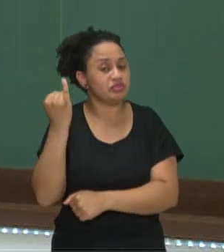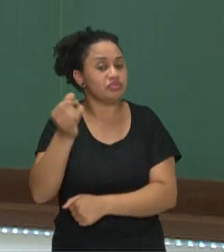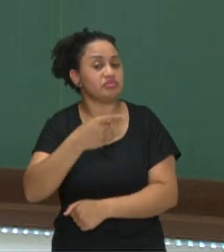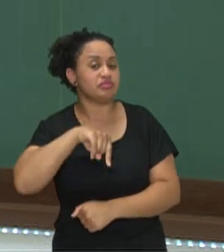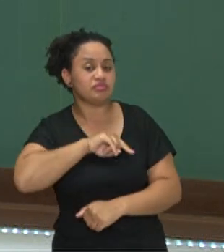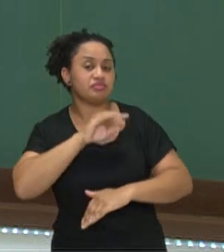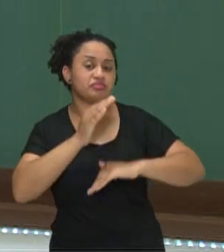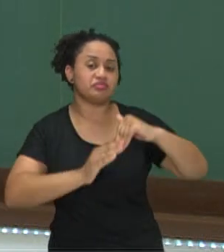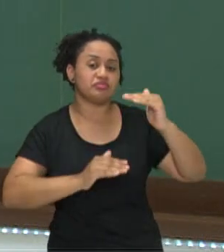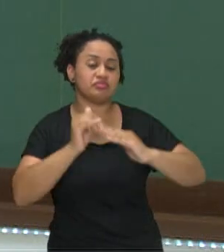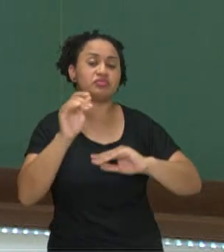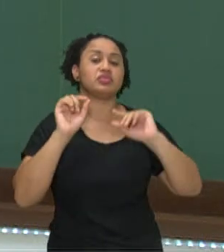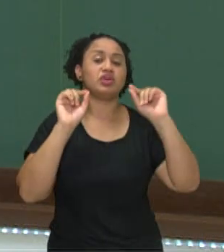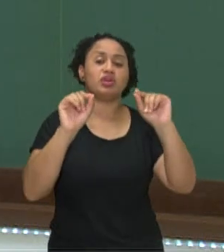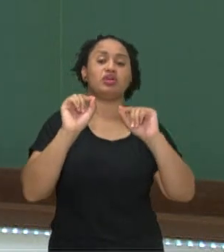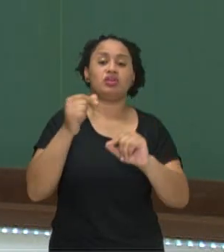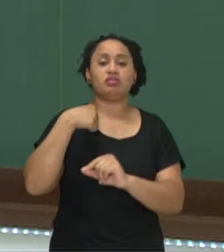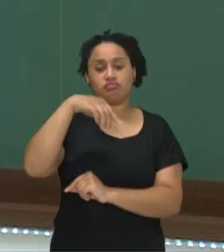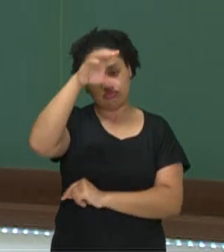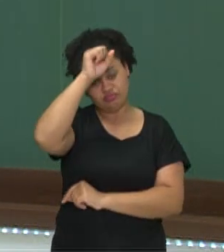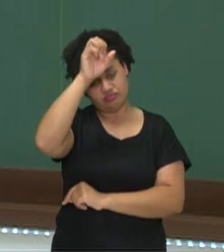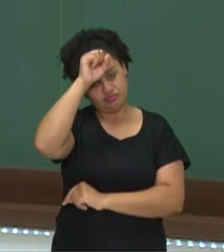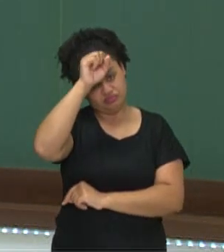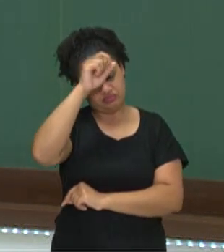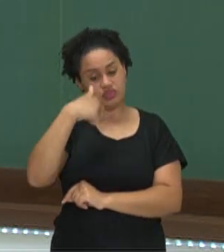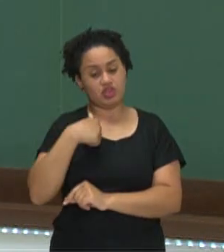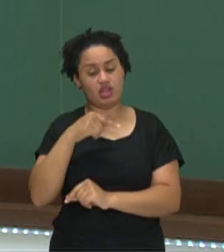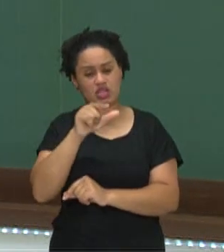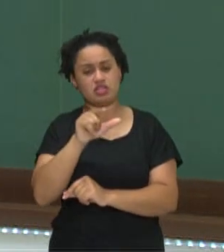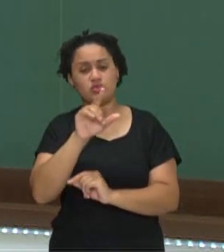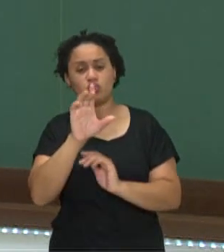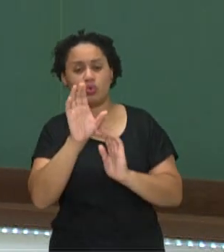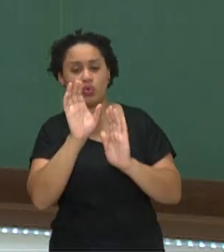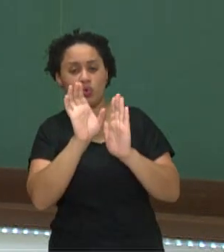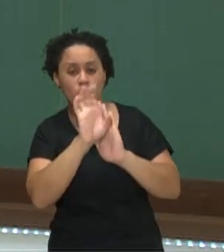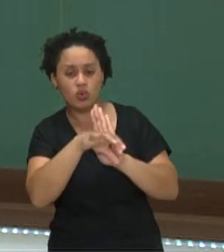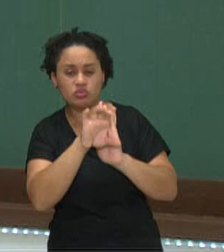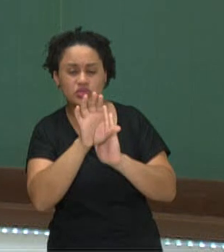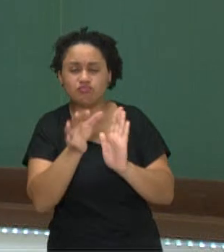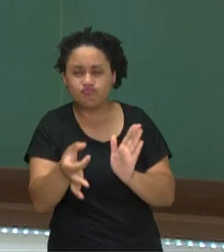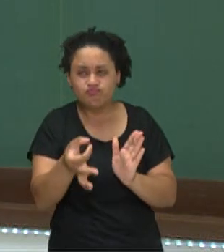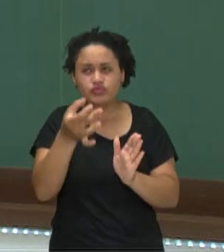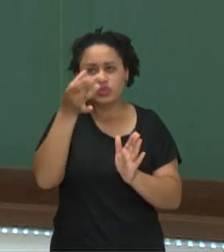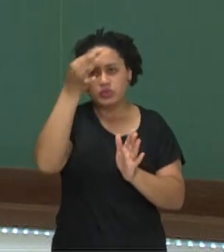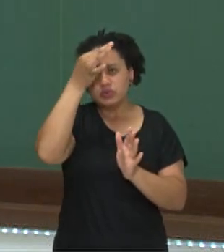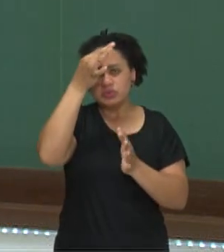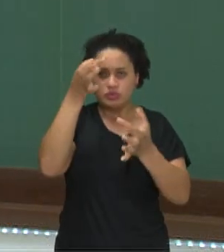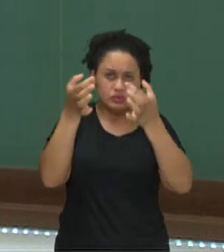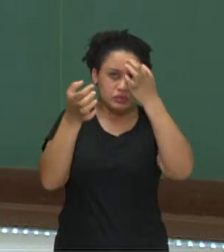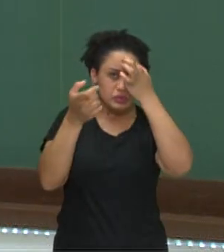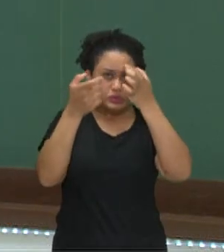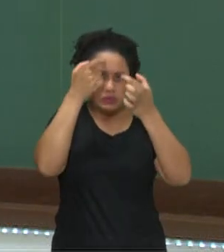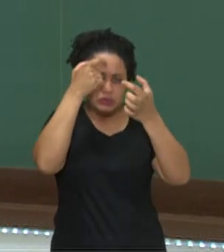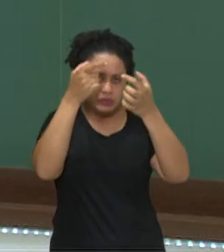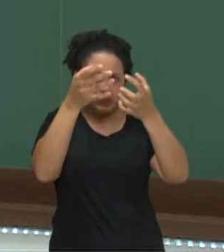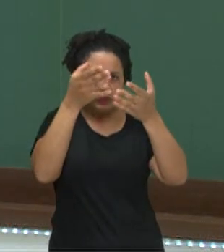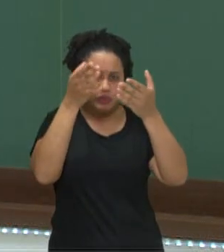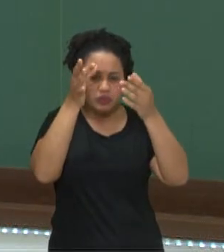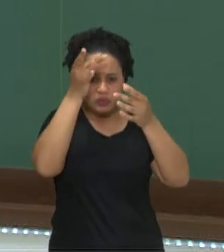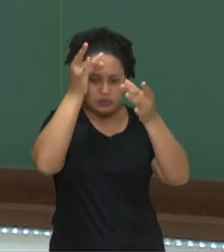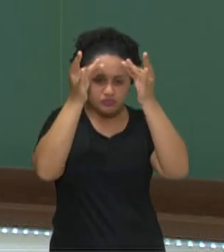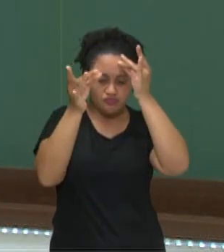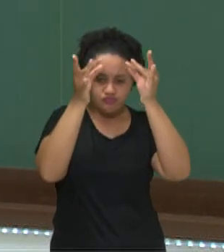aquilo que a gente aprendeu, né? A gente vai fixando esses conceitos, a gente vai fixando essas regras a partir do momento que a